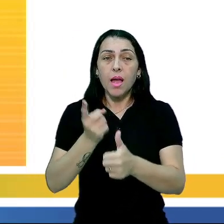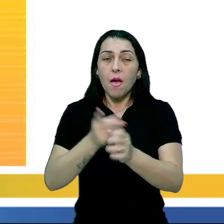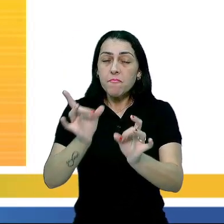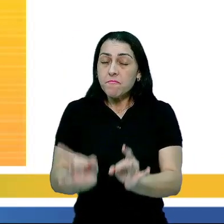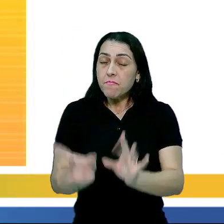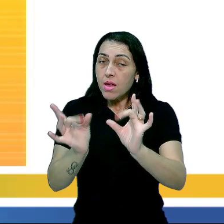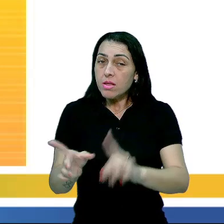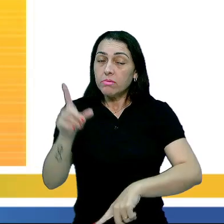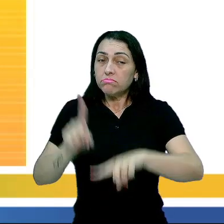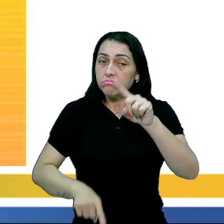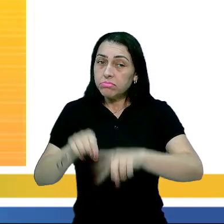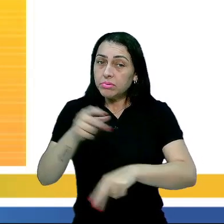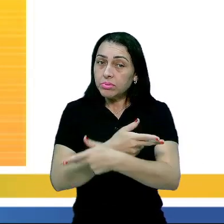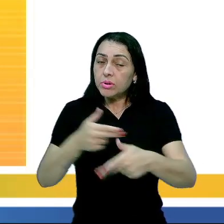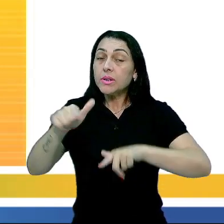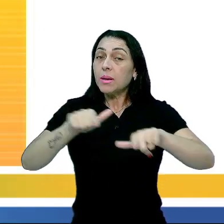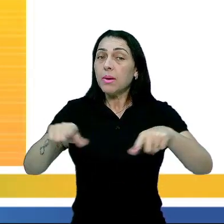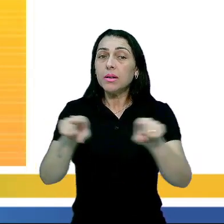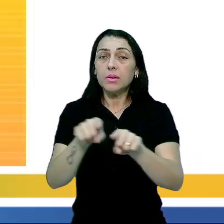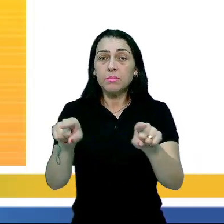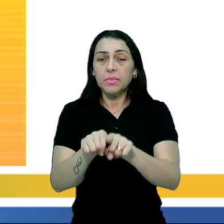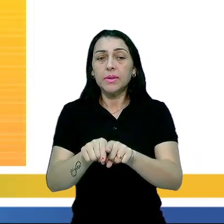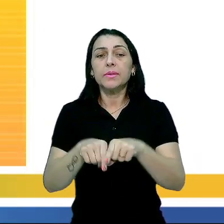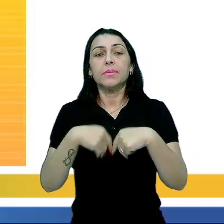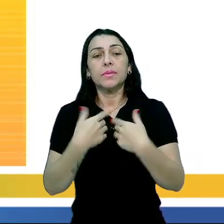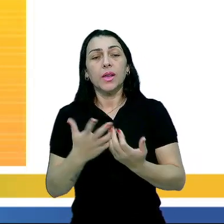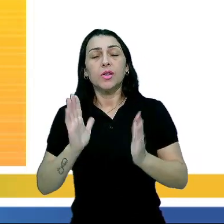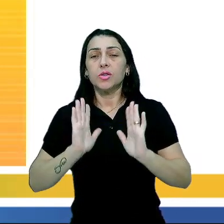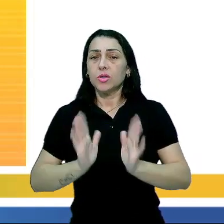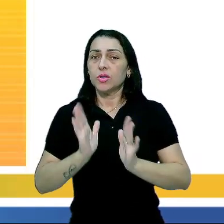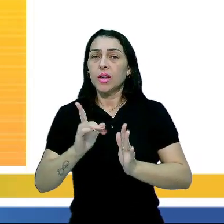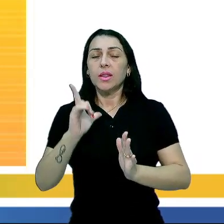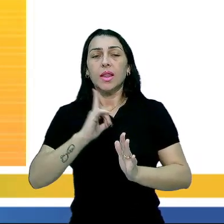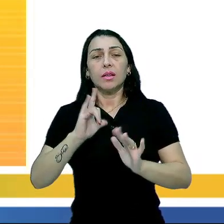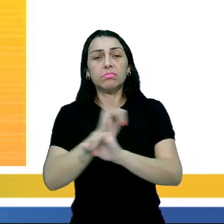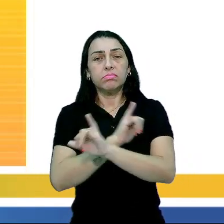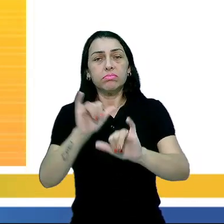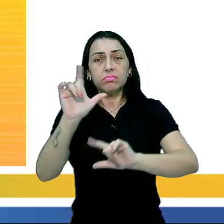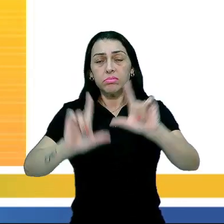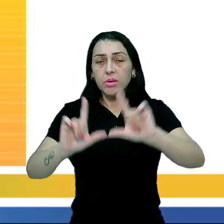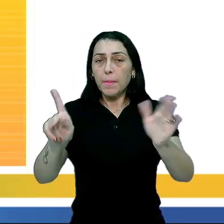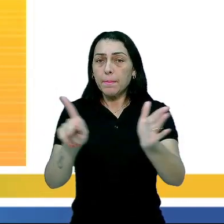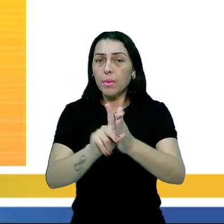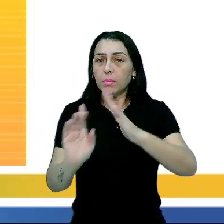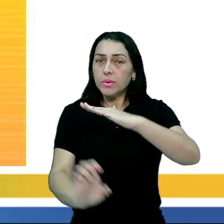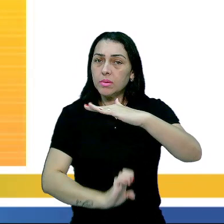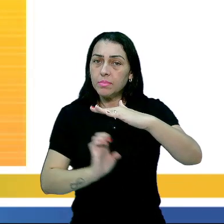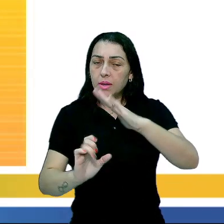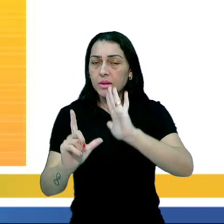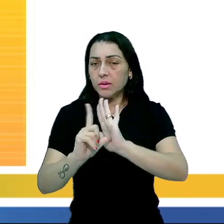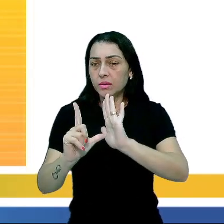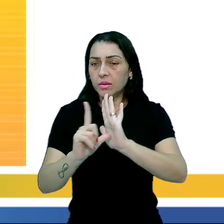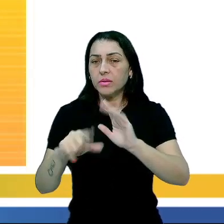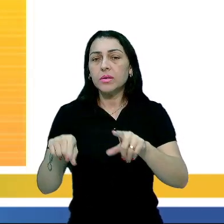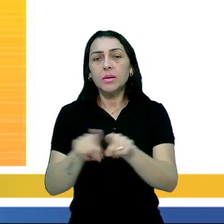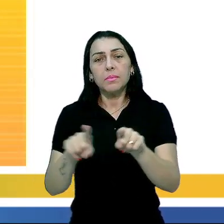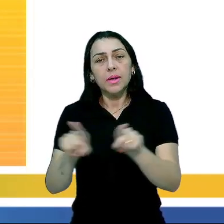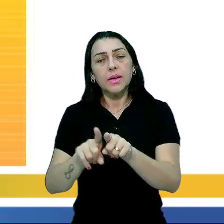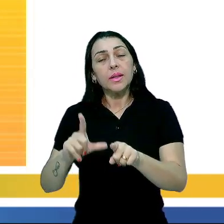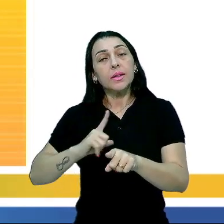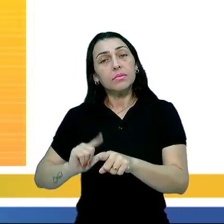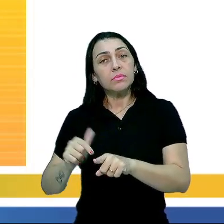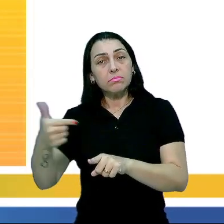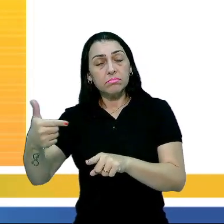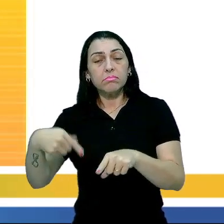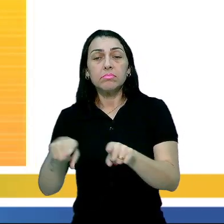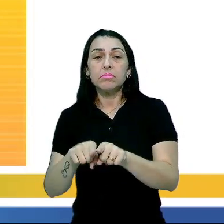venda de produtos e serviços. Então, é aquilo que nós chamamos de publicidade comercial. Por outro lado, temos